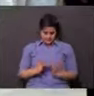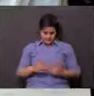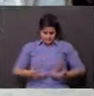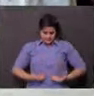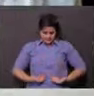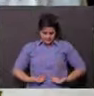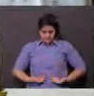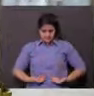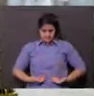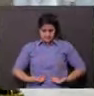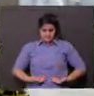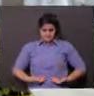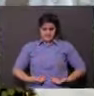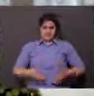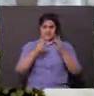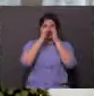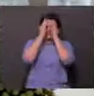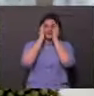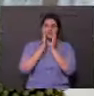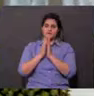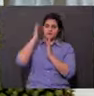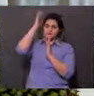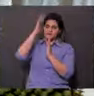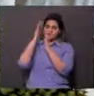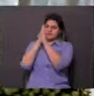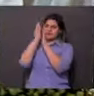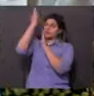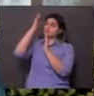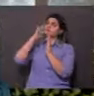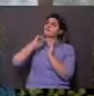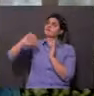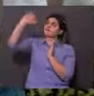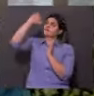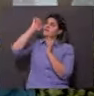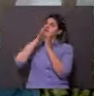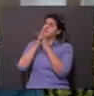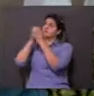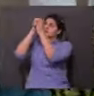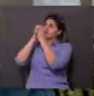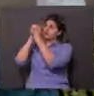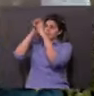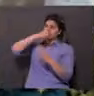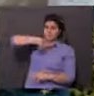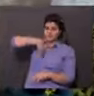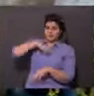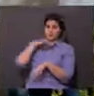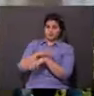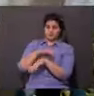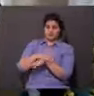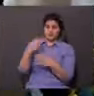vosso ventre, Jesus. Santa Maria, Mãe de Deus, rogai por nós,